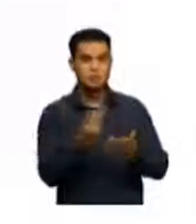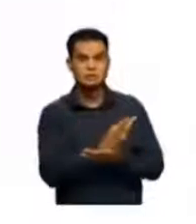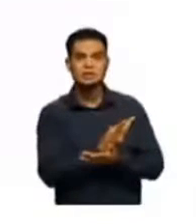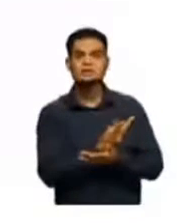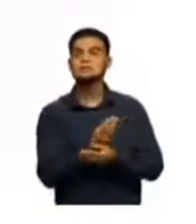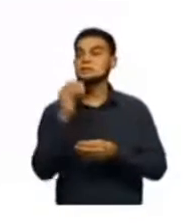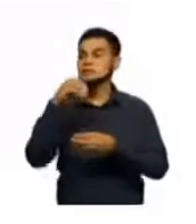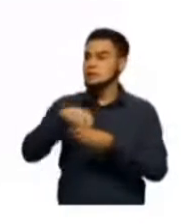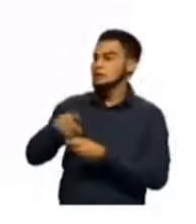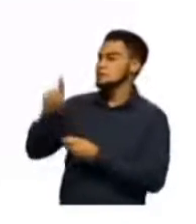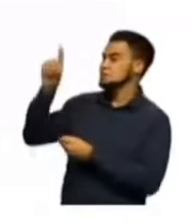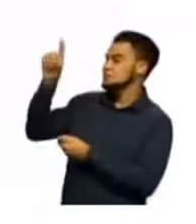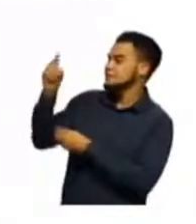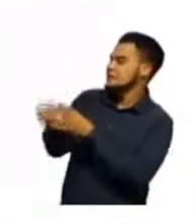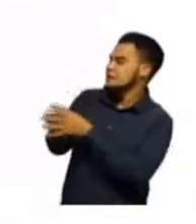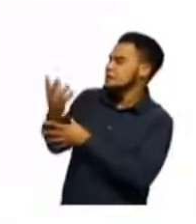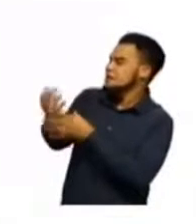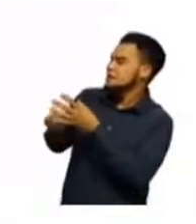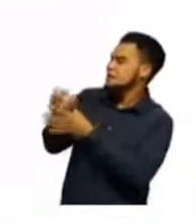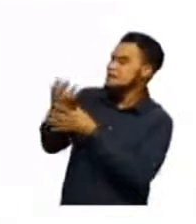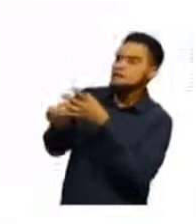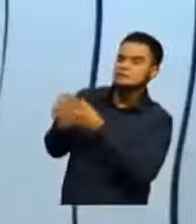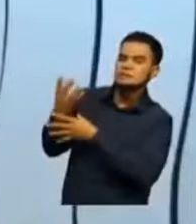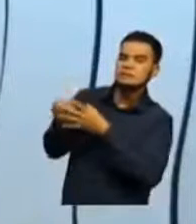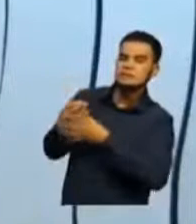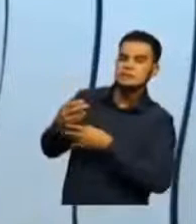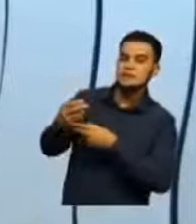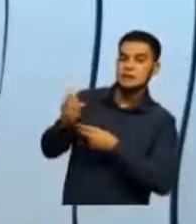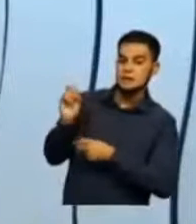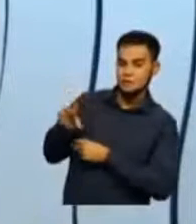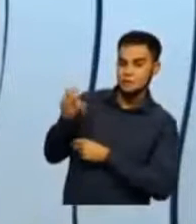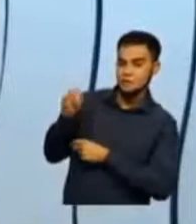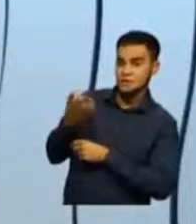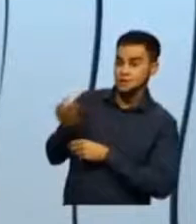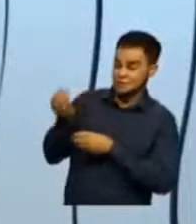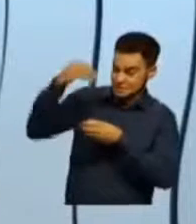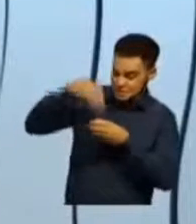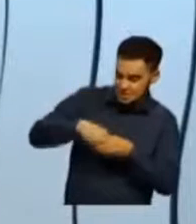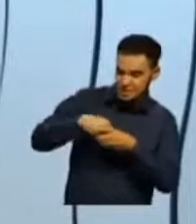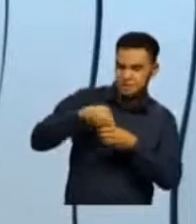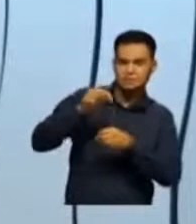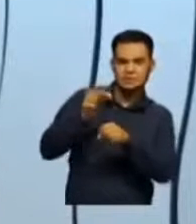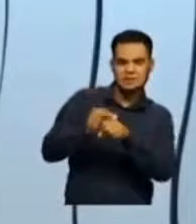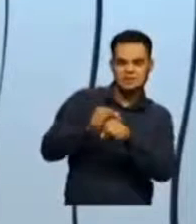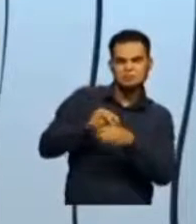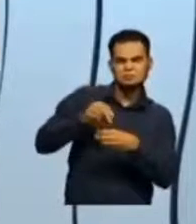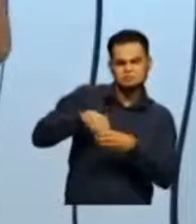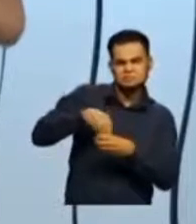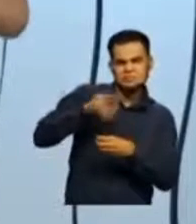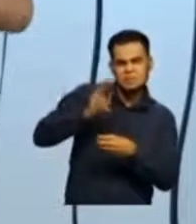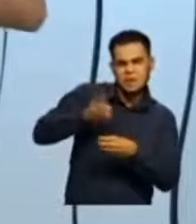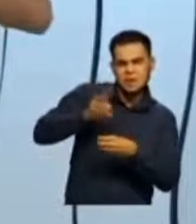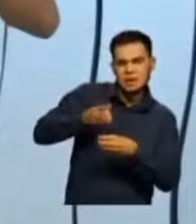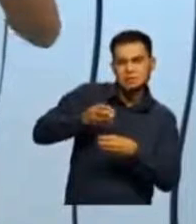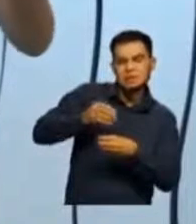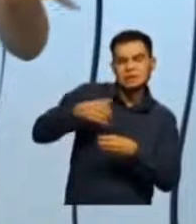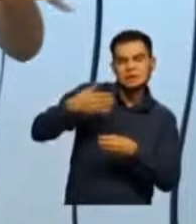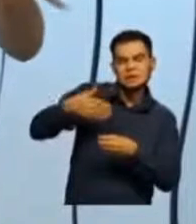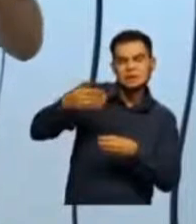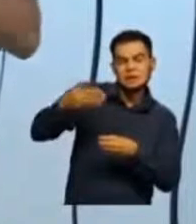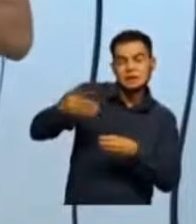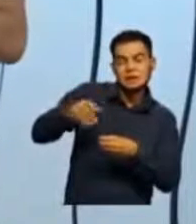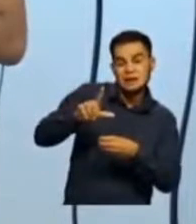dentro da célula. Os vírus, então, eles ficam todos dentro da célula até chegar a um ponto que ocorre a lise e